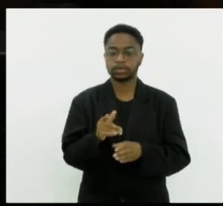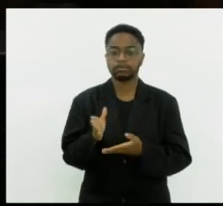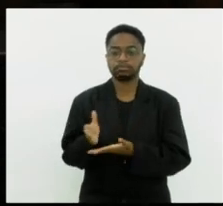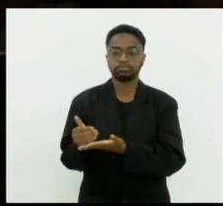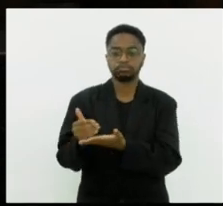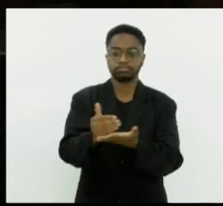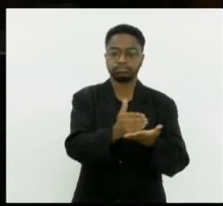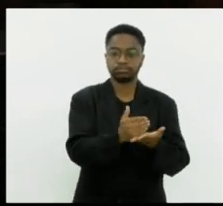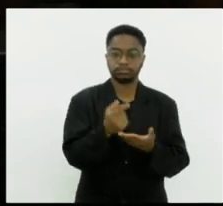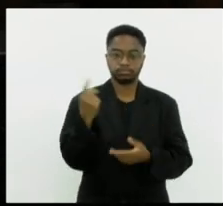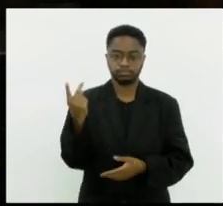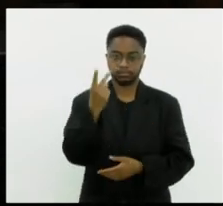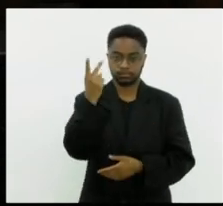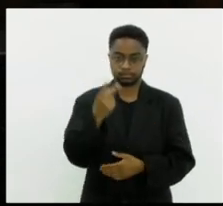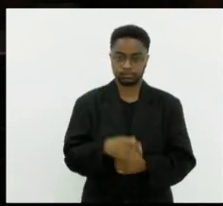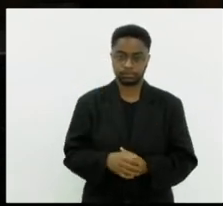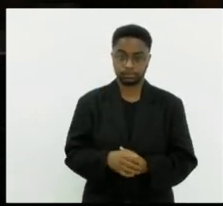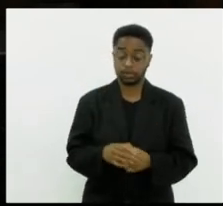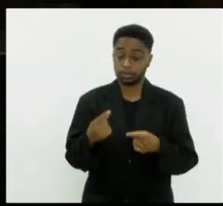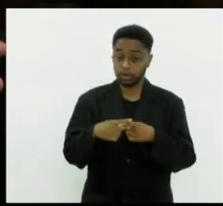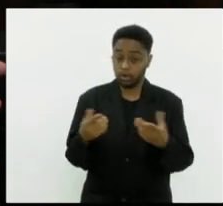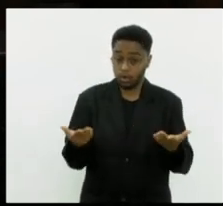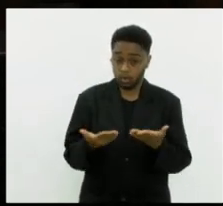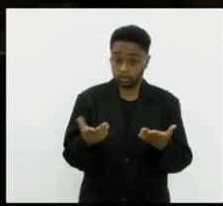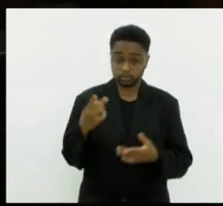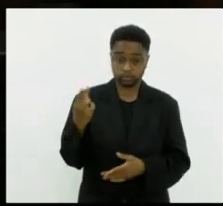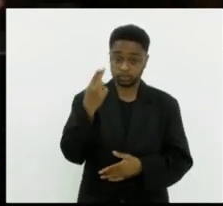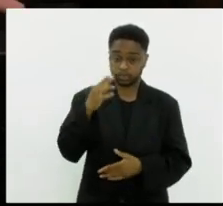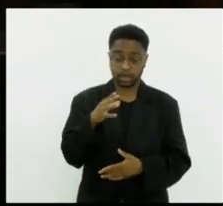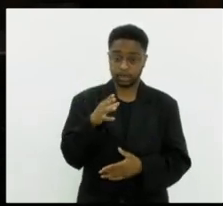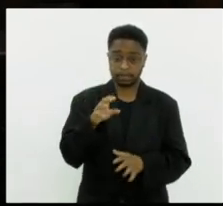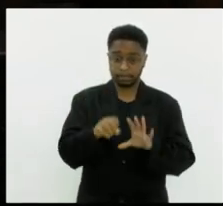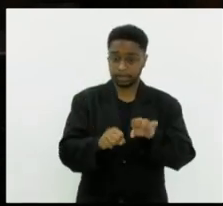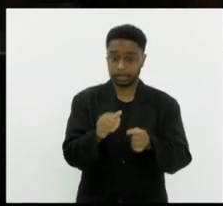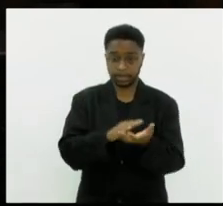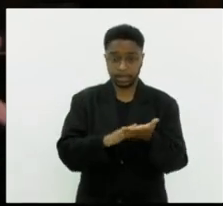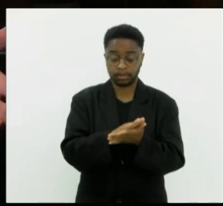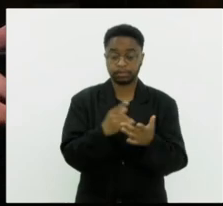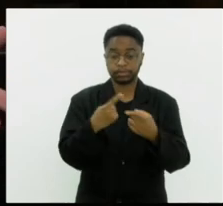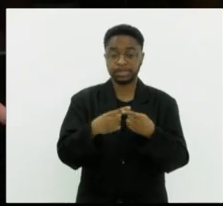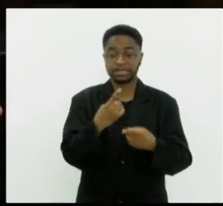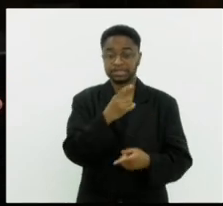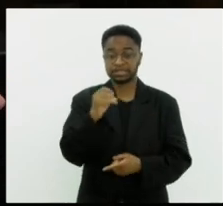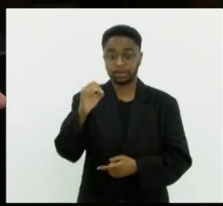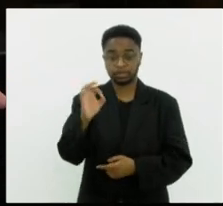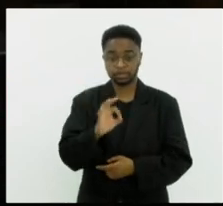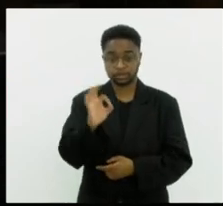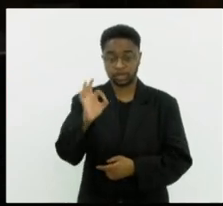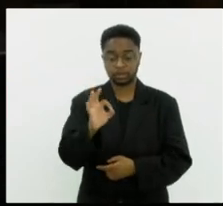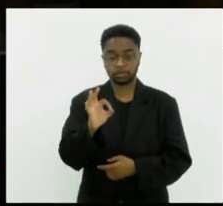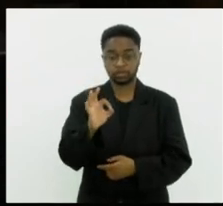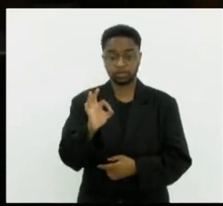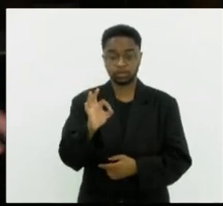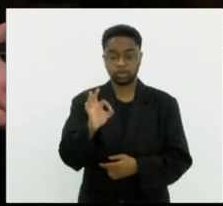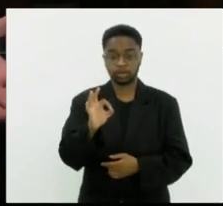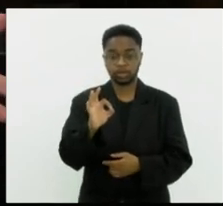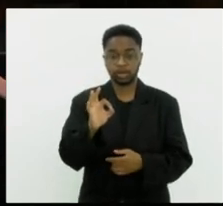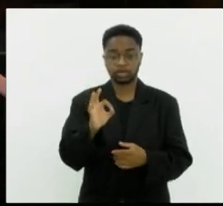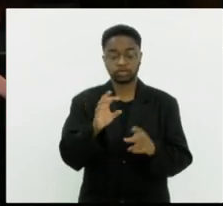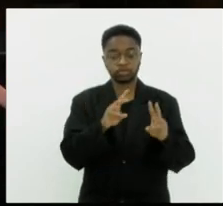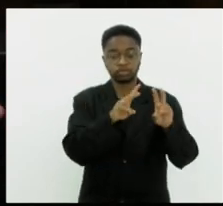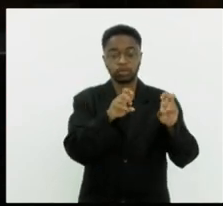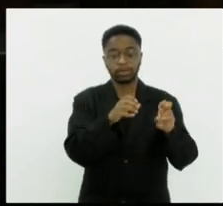arrecadação. Porque, da maneira como está hoje, não se arrecada nada. E 100% de nada é nada, pô. 100% de nada é